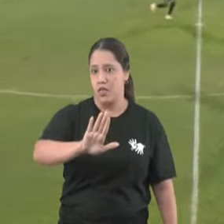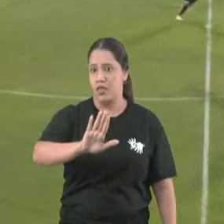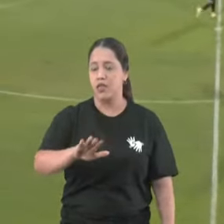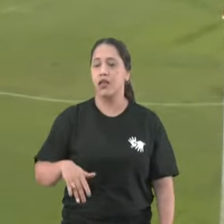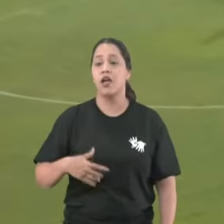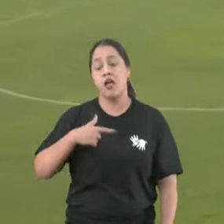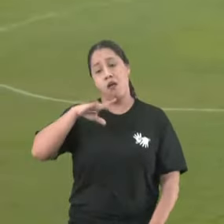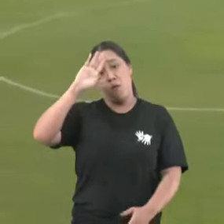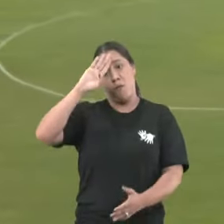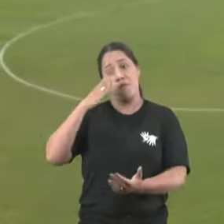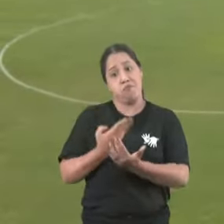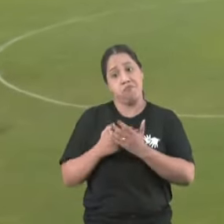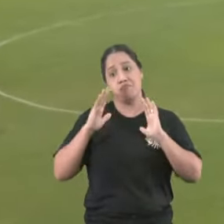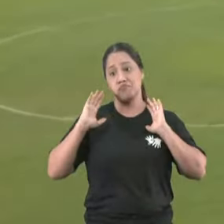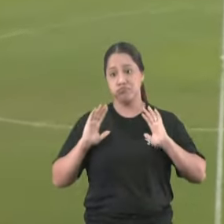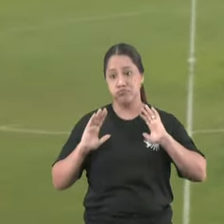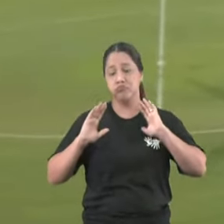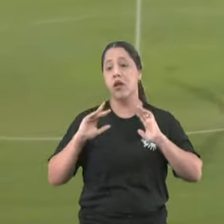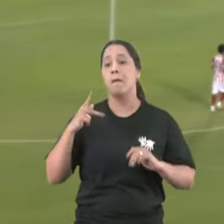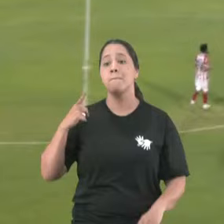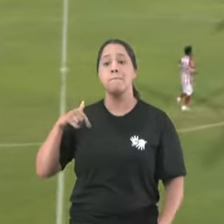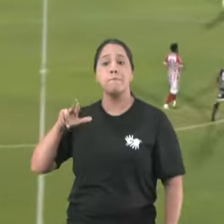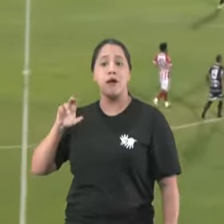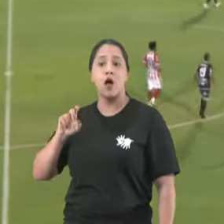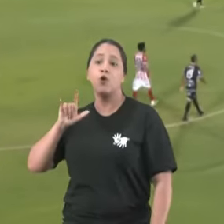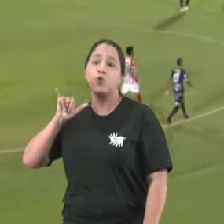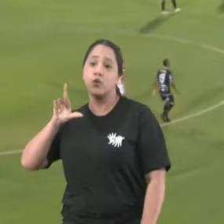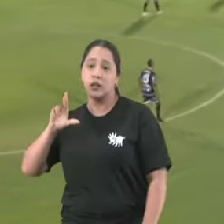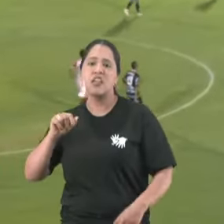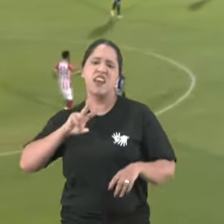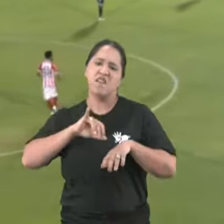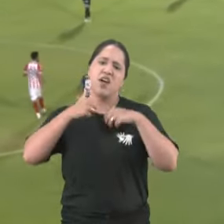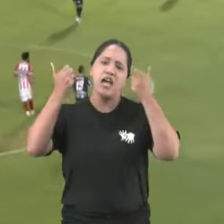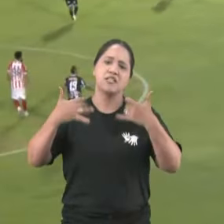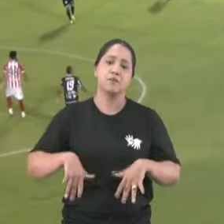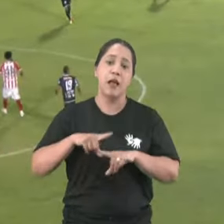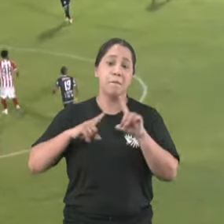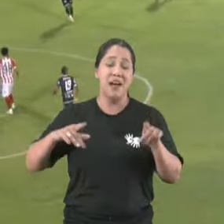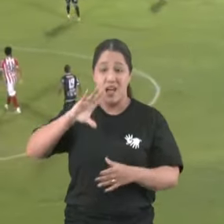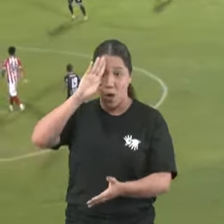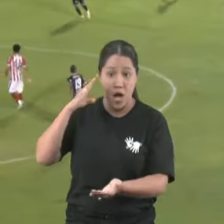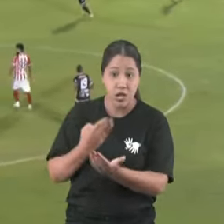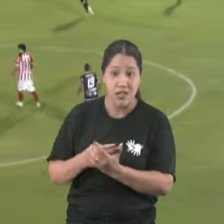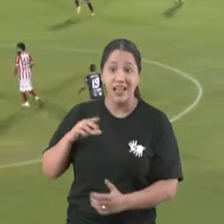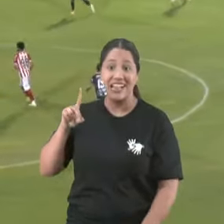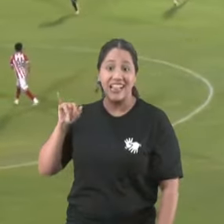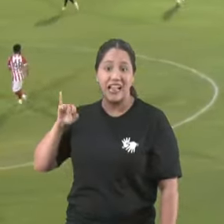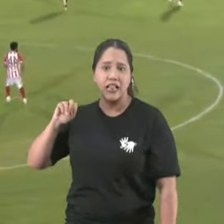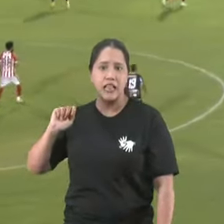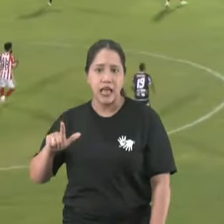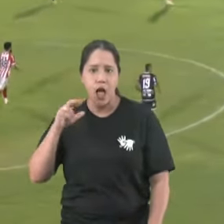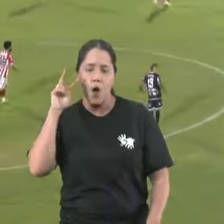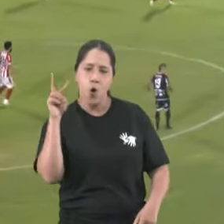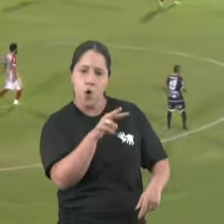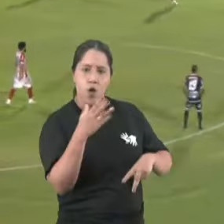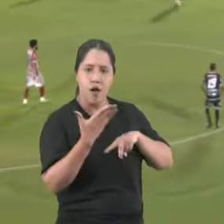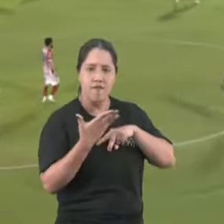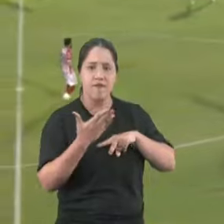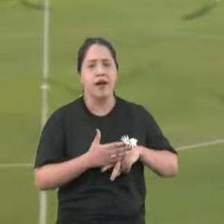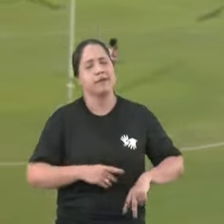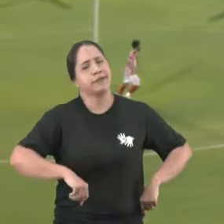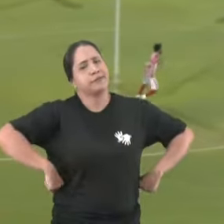Eu acredito. Paulo Lira daqui a pouco vai explicar. Mas eu acredito que o Daniel olhou essa falta do Simon e